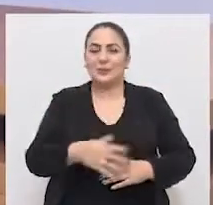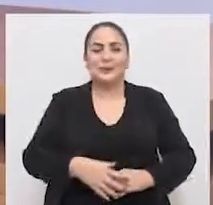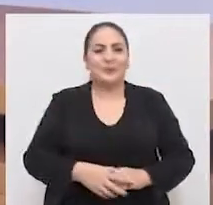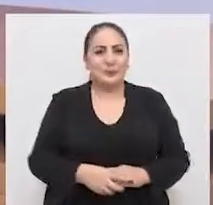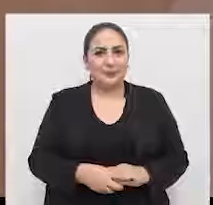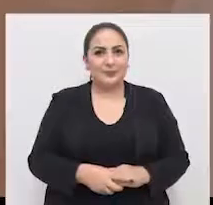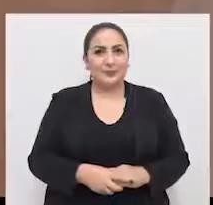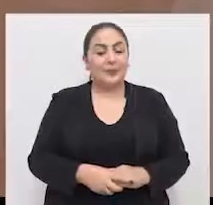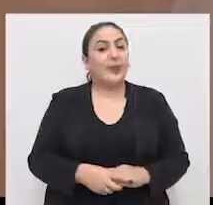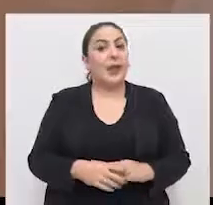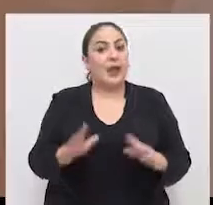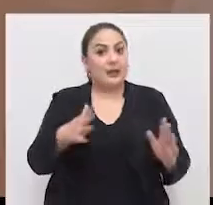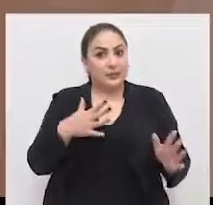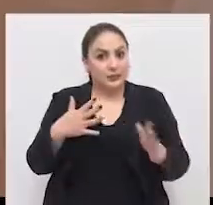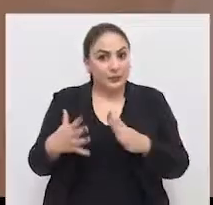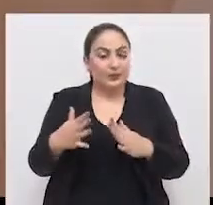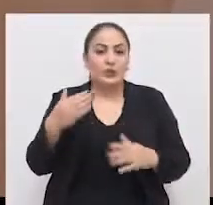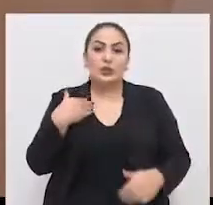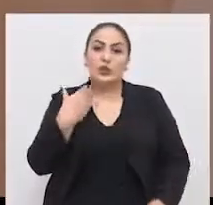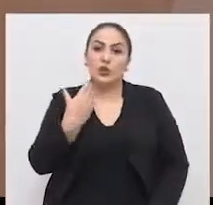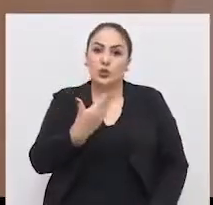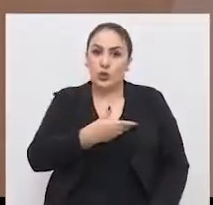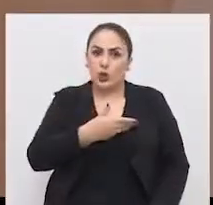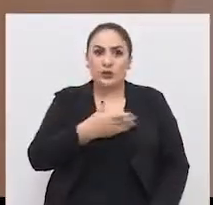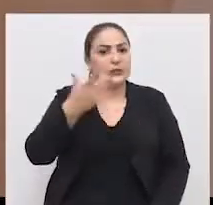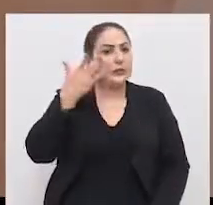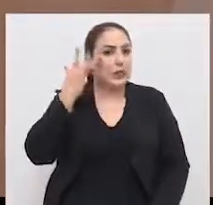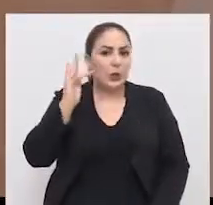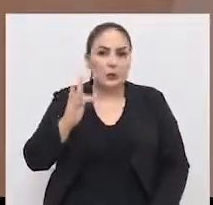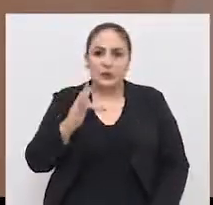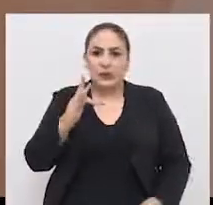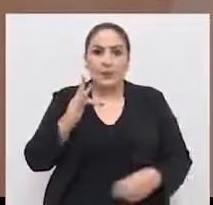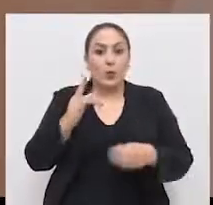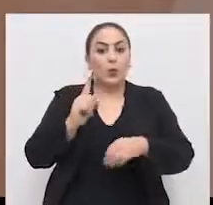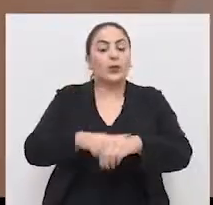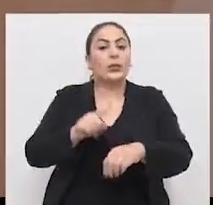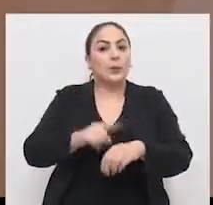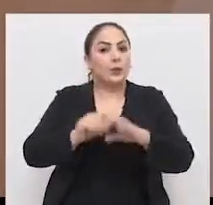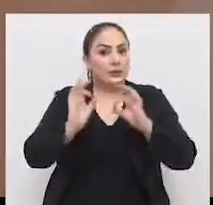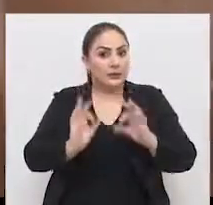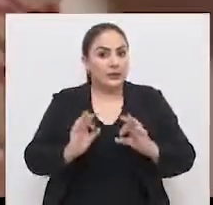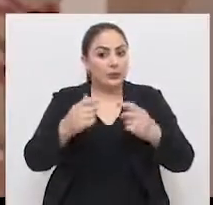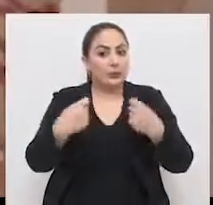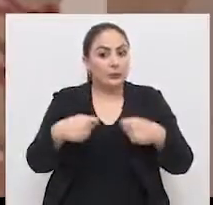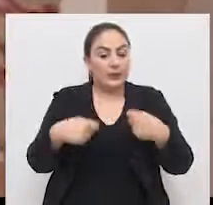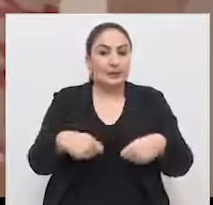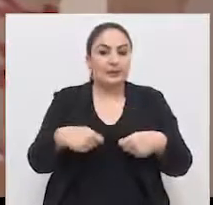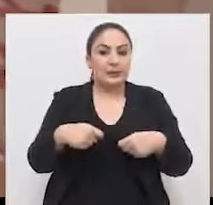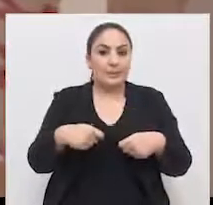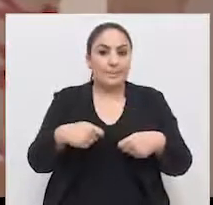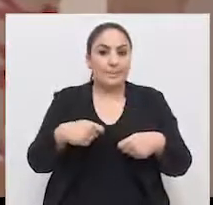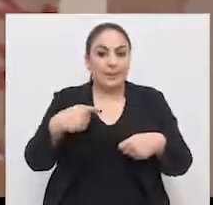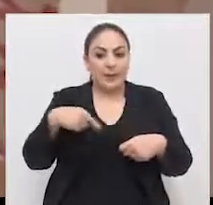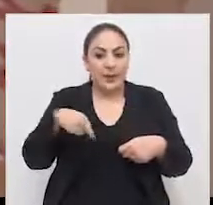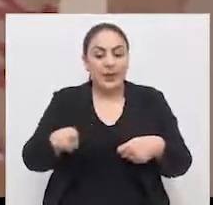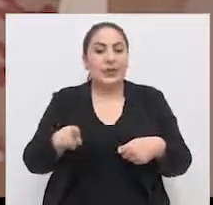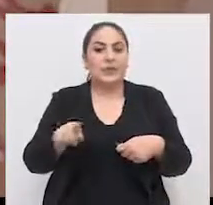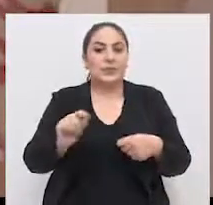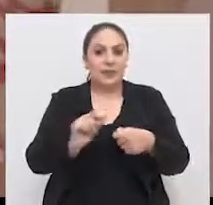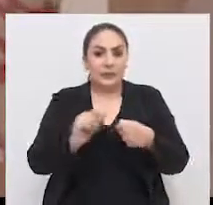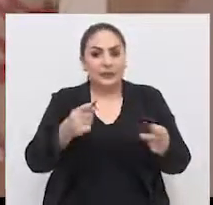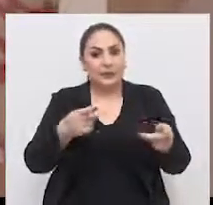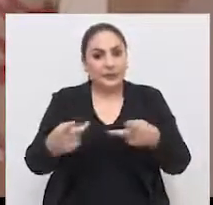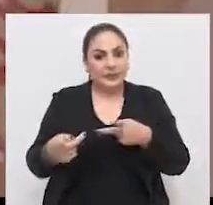saudáveis. Muitas vezes, a gente não sabe o tempo certo que a gente deve levar para fazer a nossa